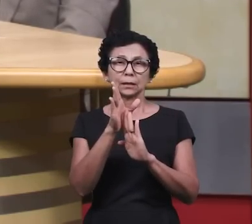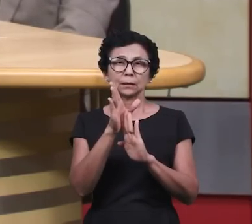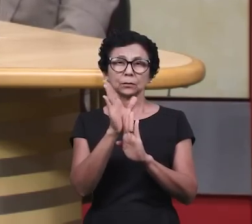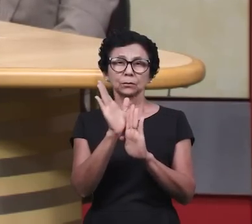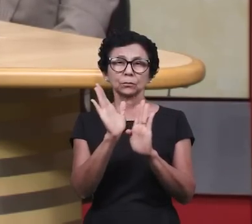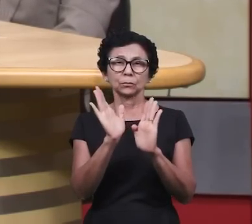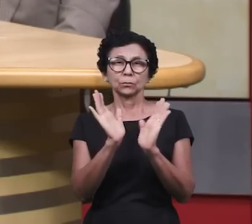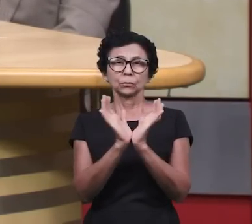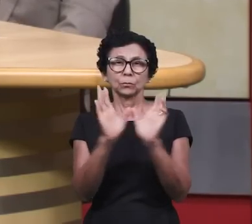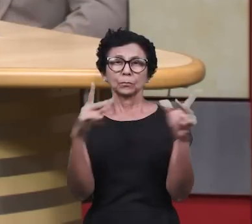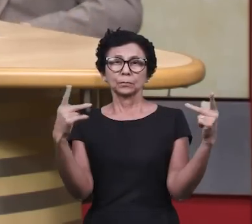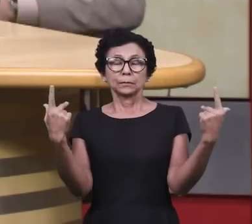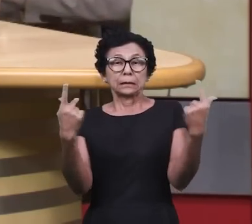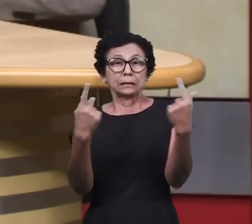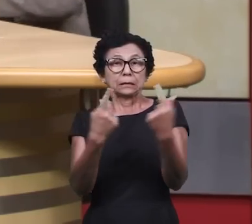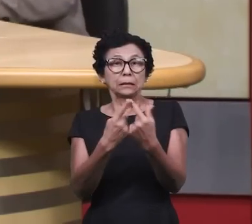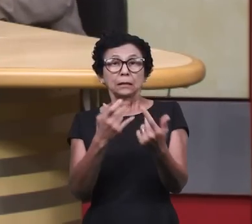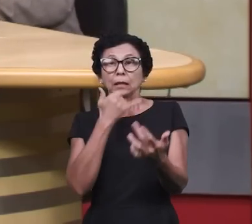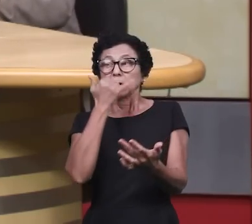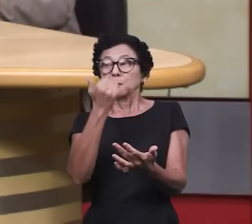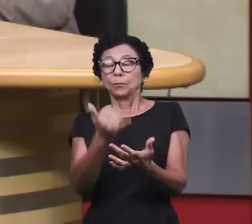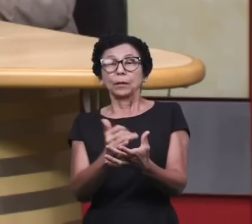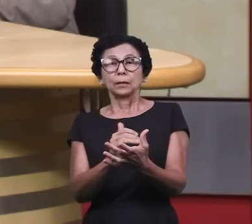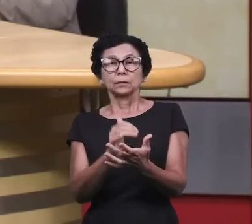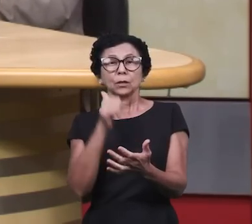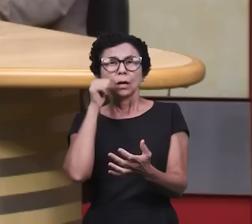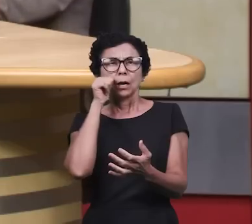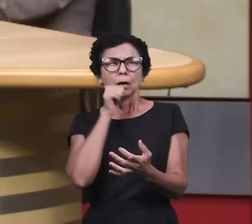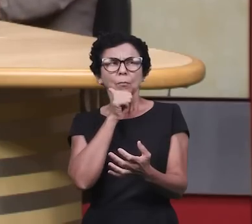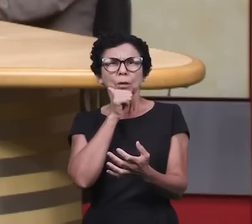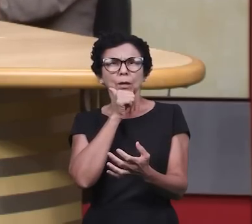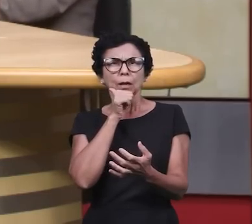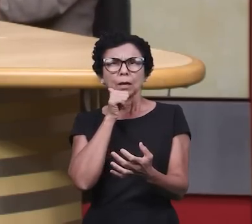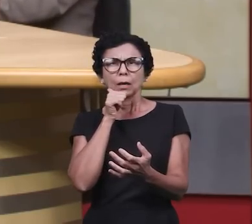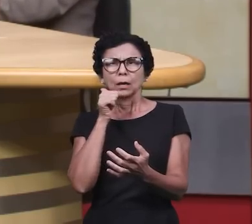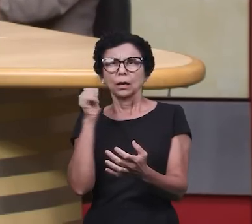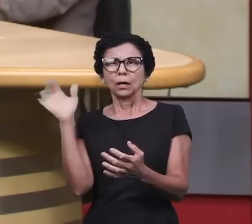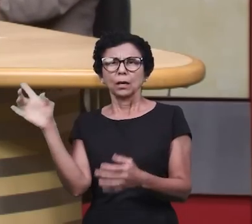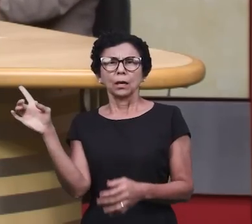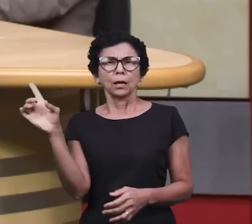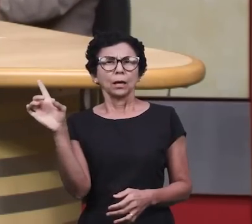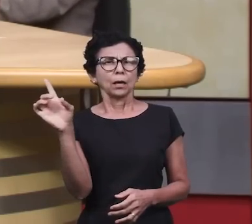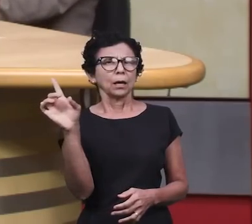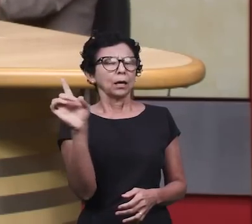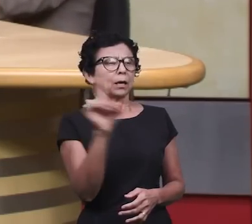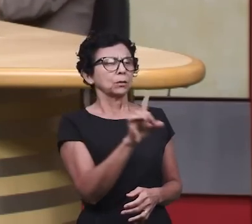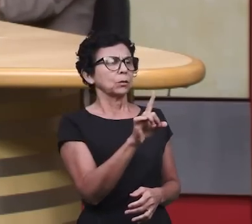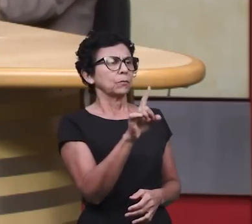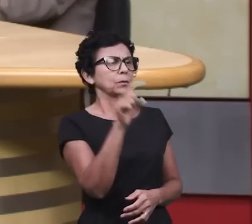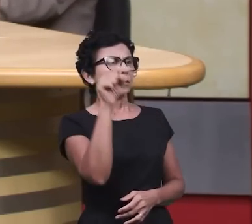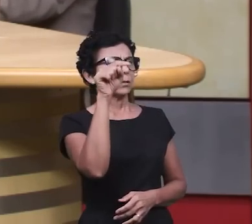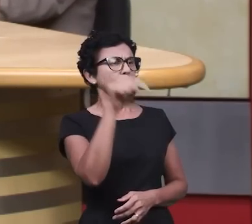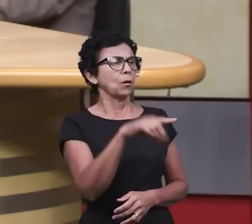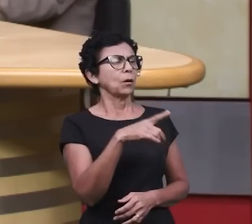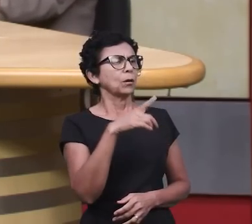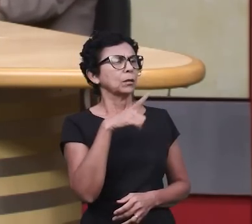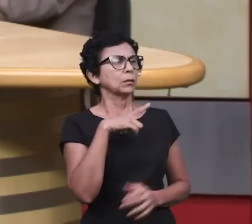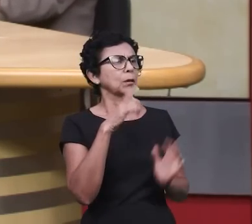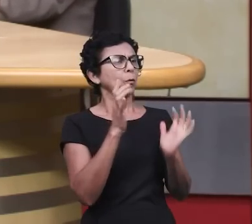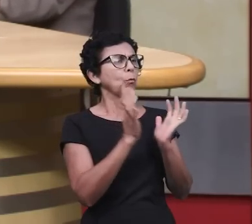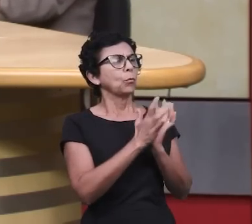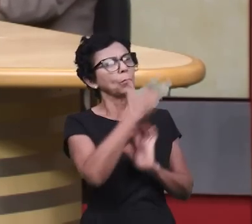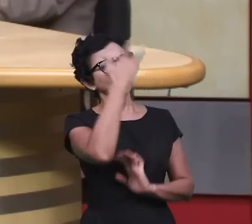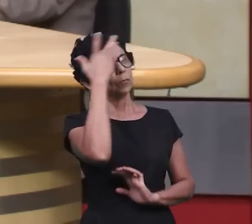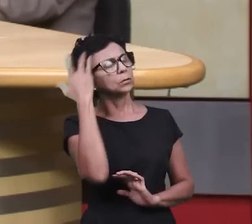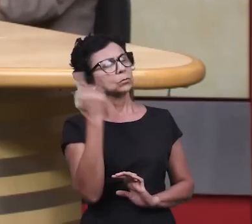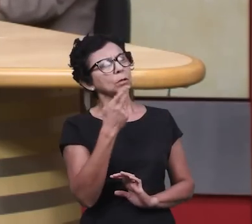Fomos surpreendidos quando uma irmã chegou lá em cima na reunião e disse assim: tem um grupo de pessoas aí embaixo querendo falar